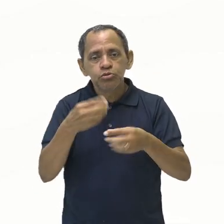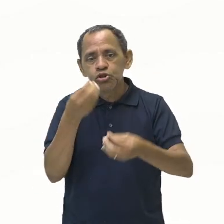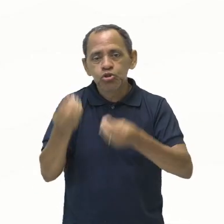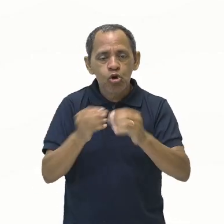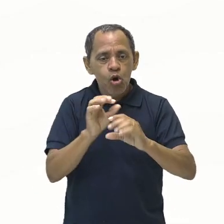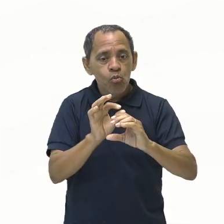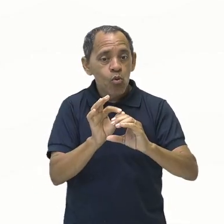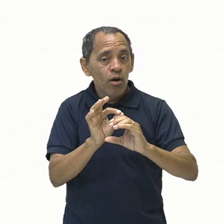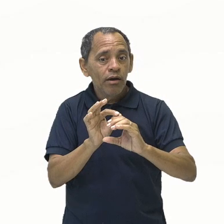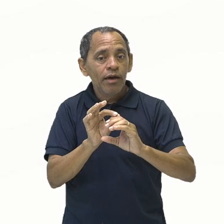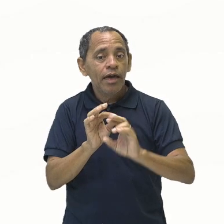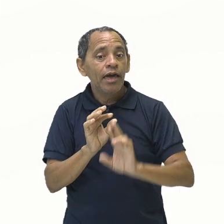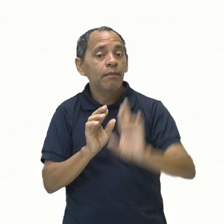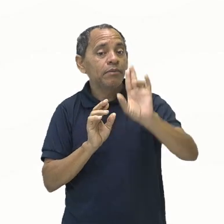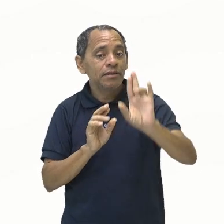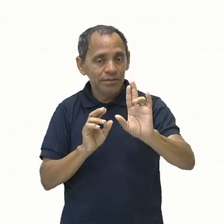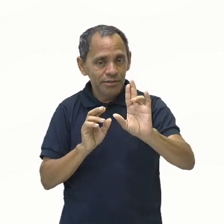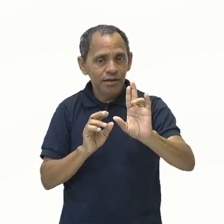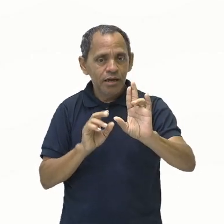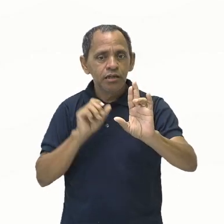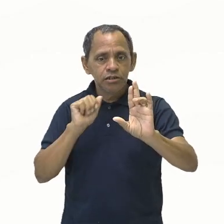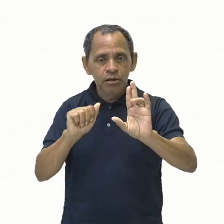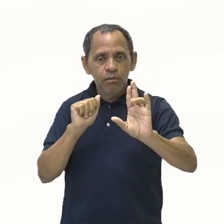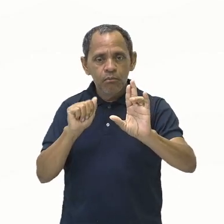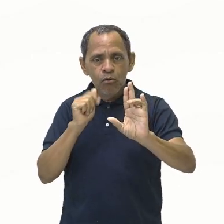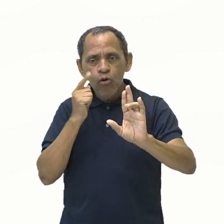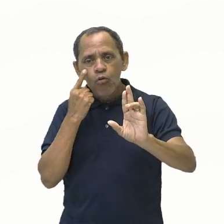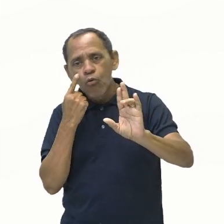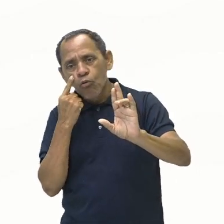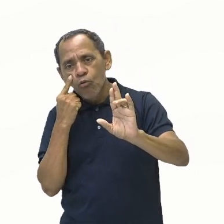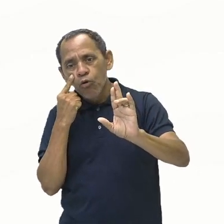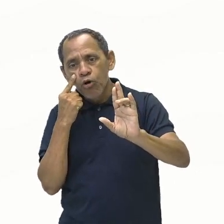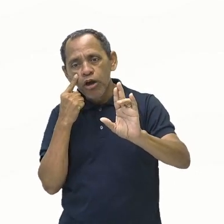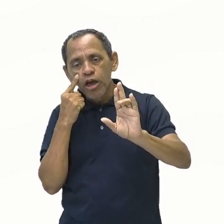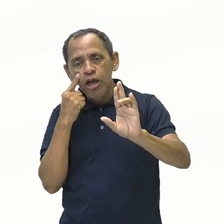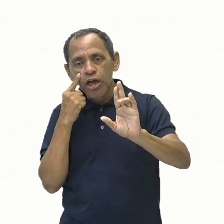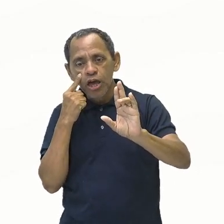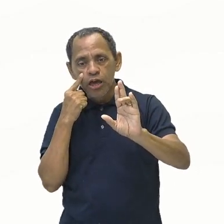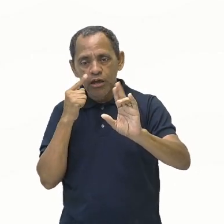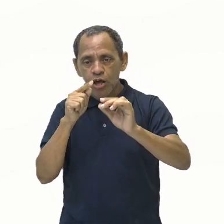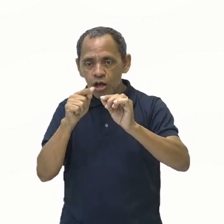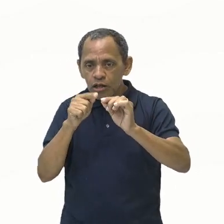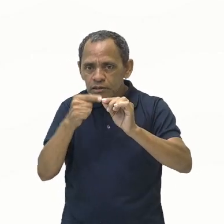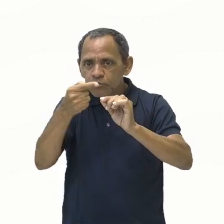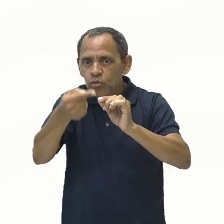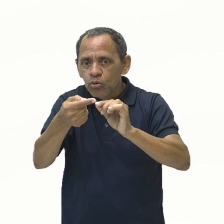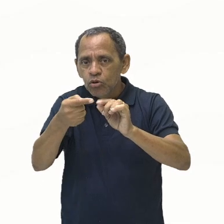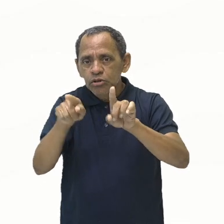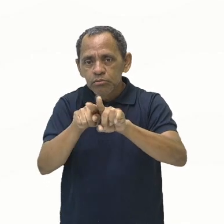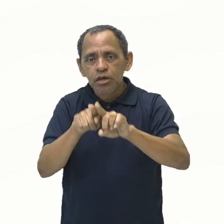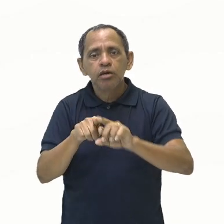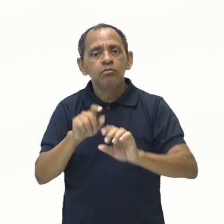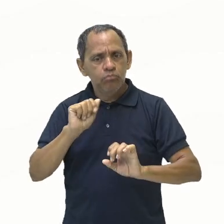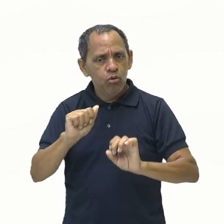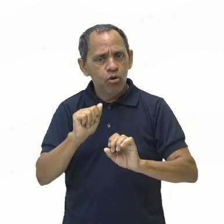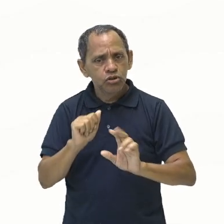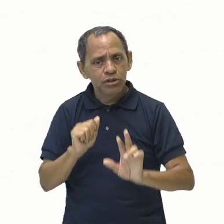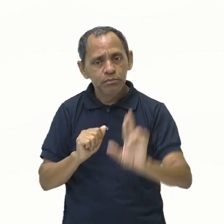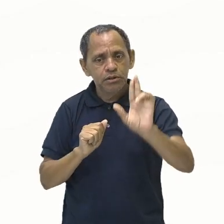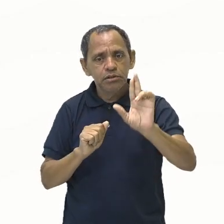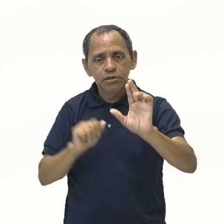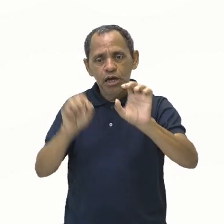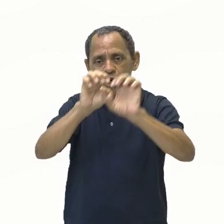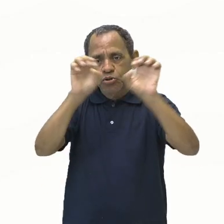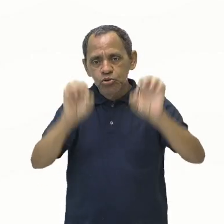Isso você pode ver em outro momento. Que o que acontece? Eu posso representar a estrutura de carbono desta